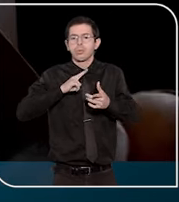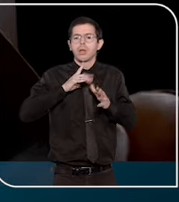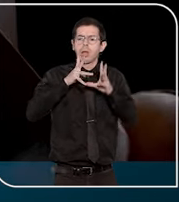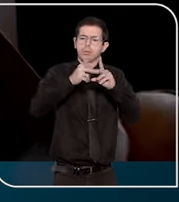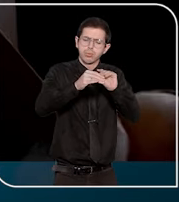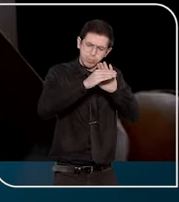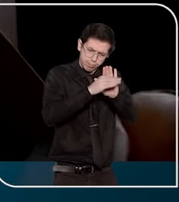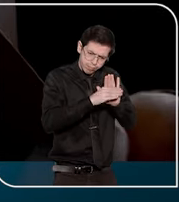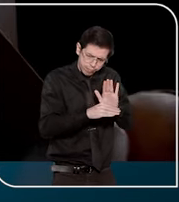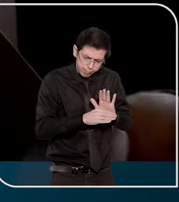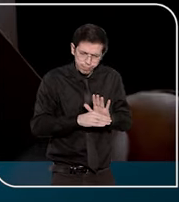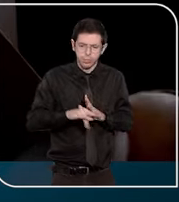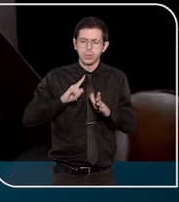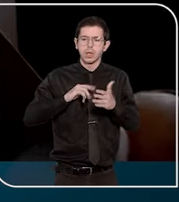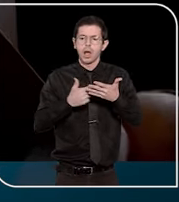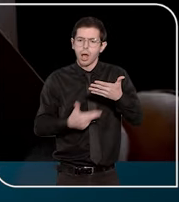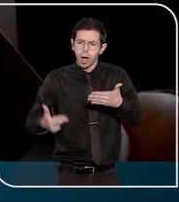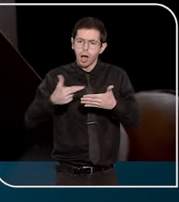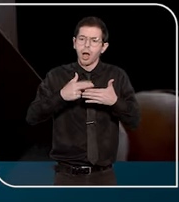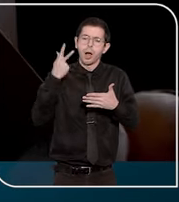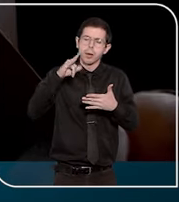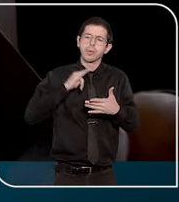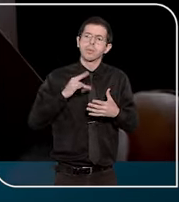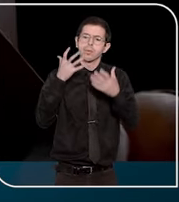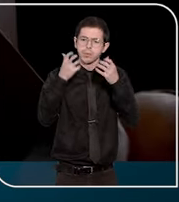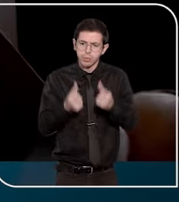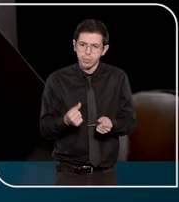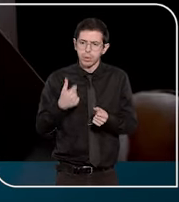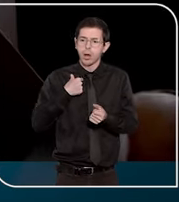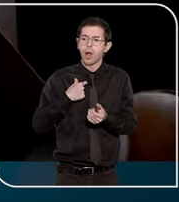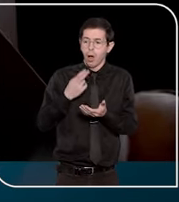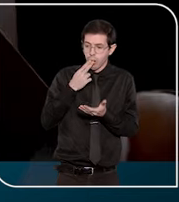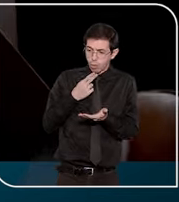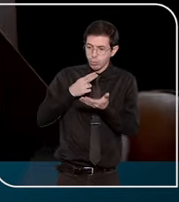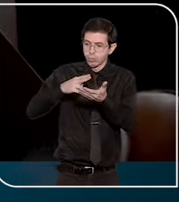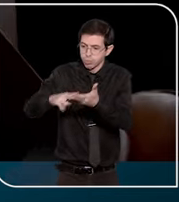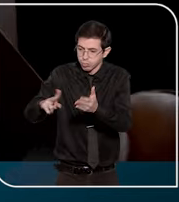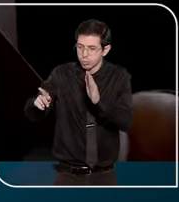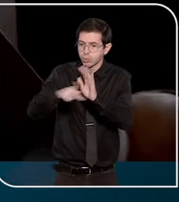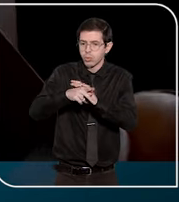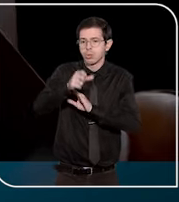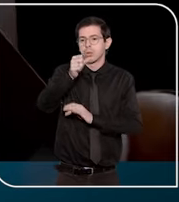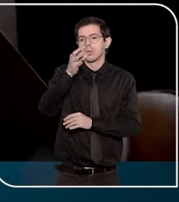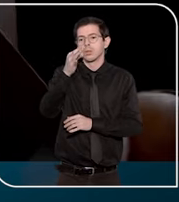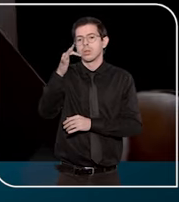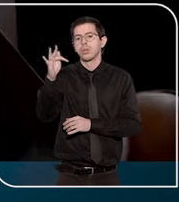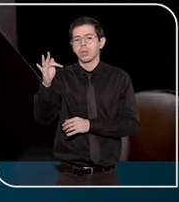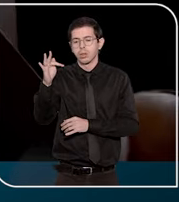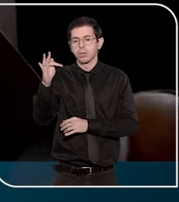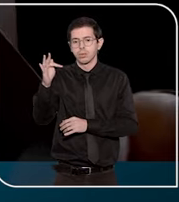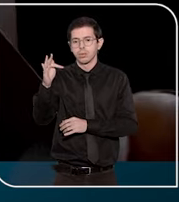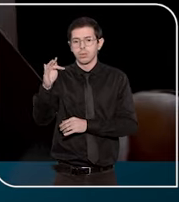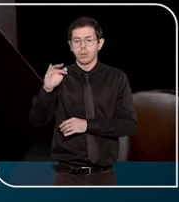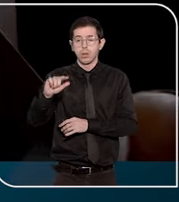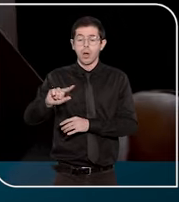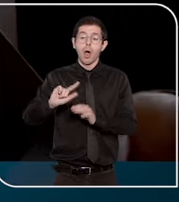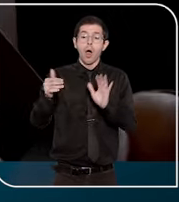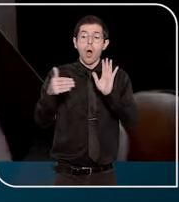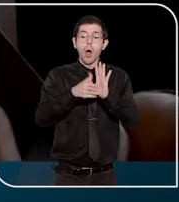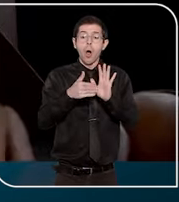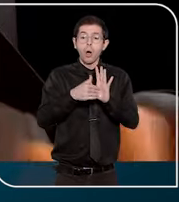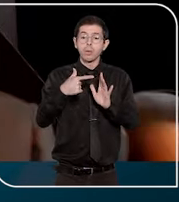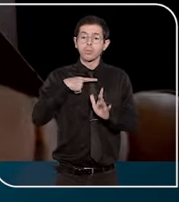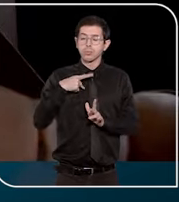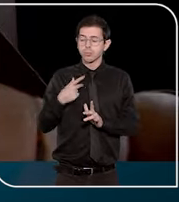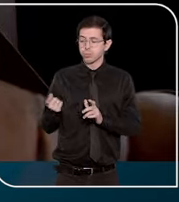requisitos, o recurso preenche todos os requisitos de admissibilidade, vou mandar ele para o Supremo Tribunal Federal. Um último adendo para eu passar aqui a